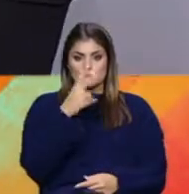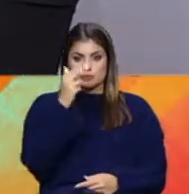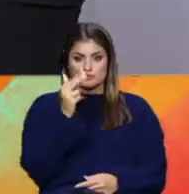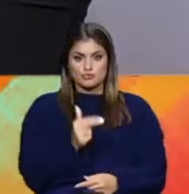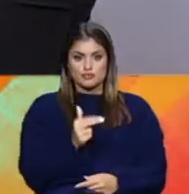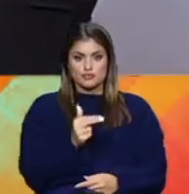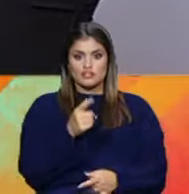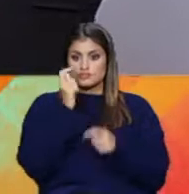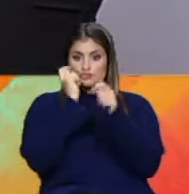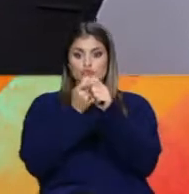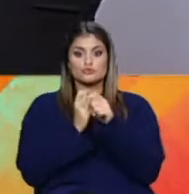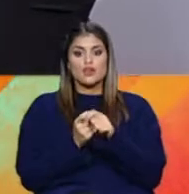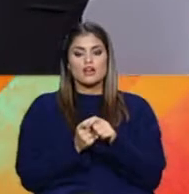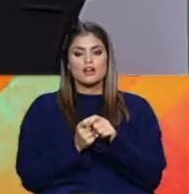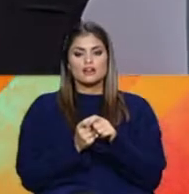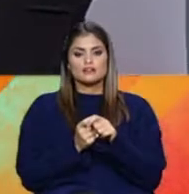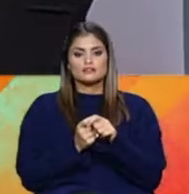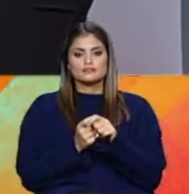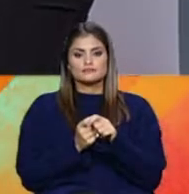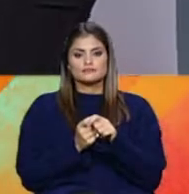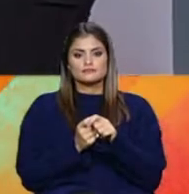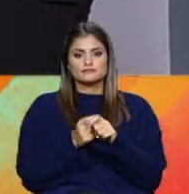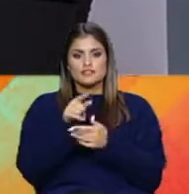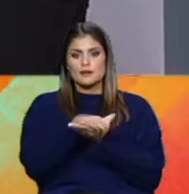E de escultura. Então claro, vou buscar um bocadinho, não é?